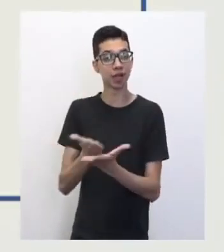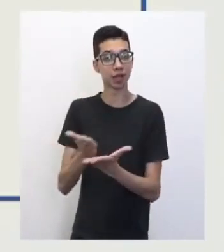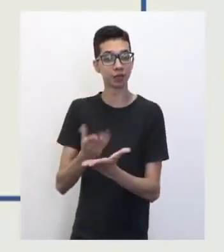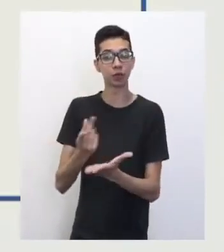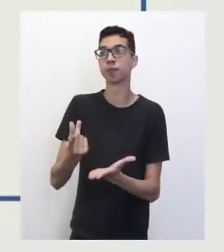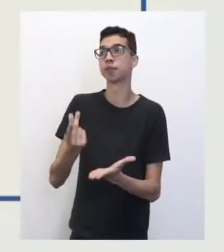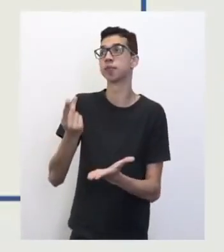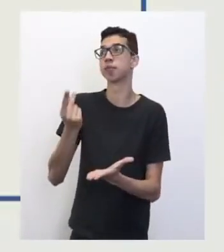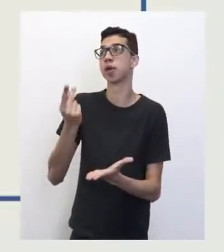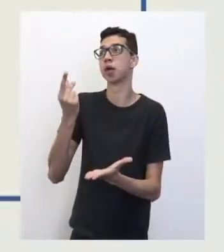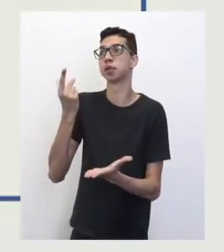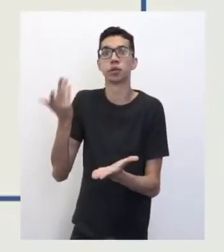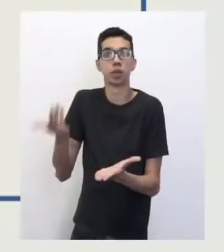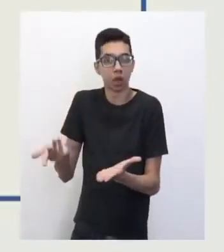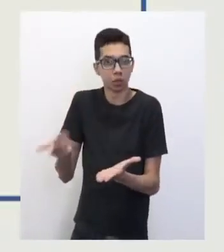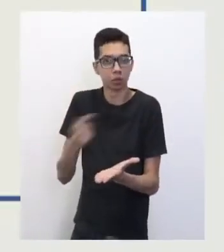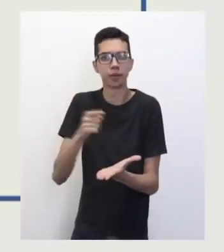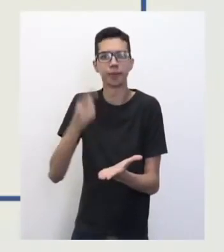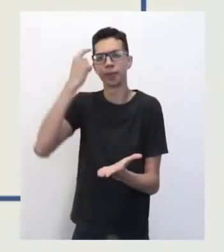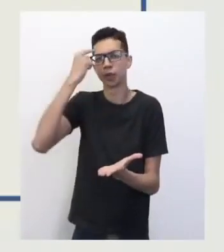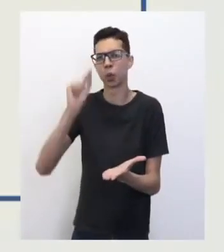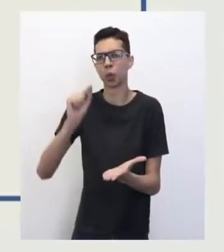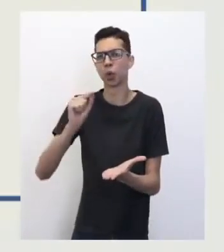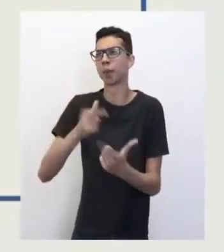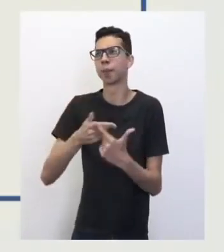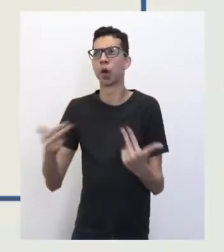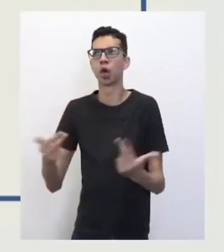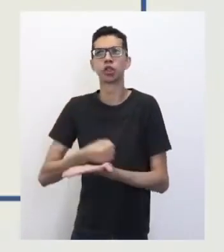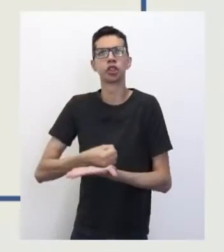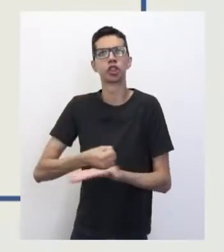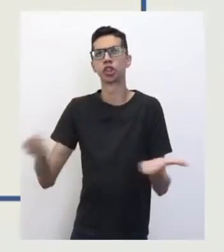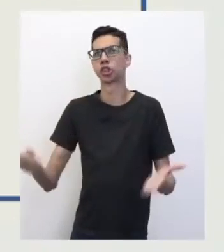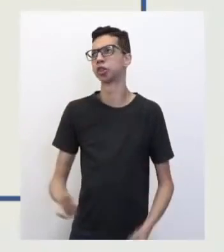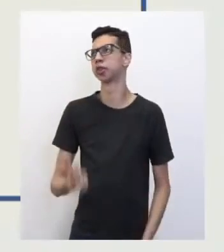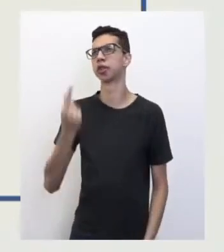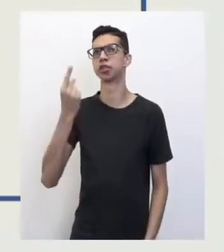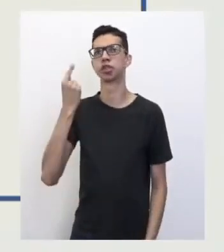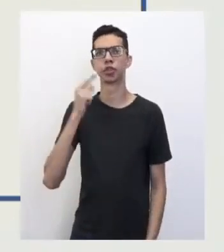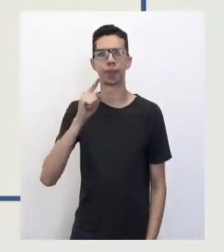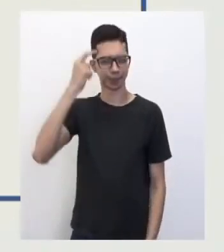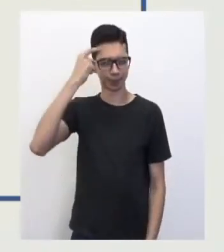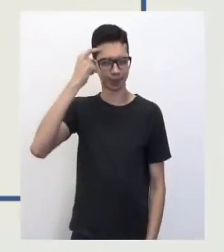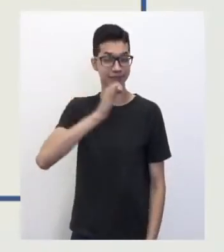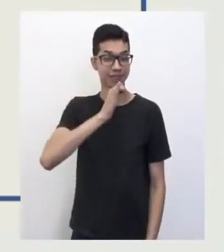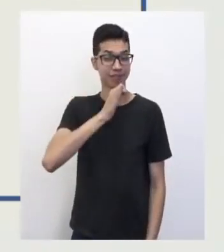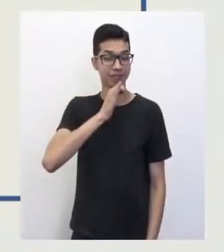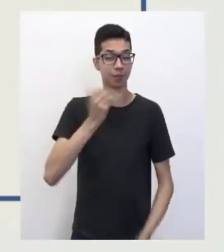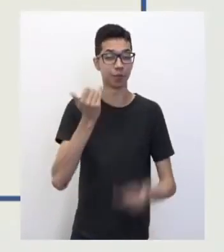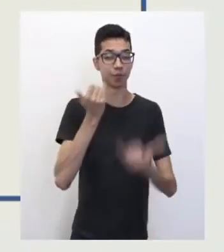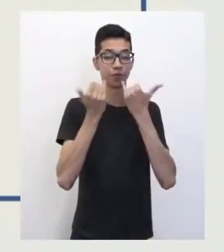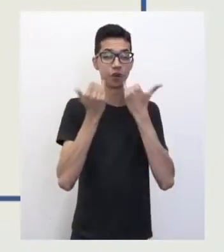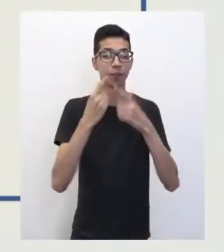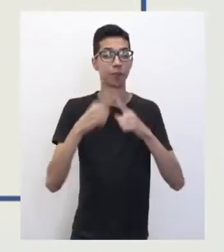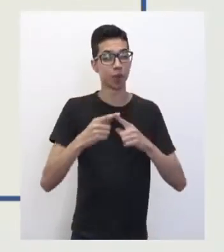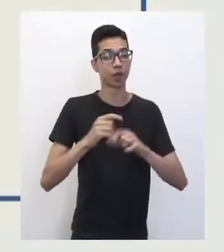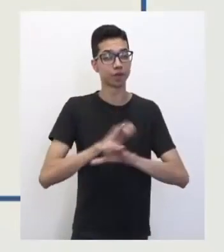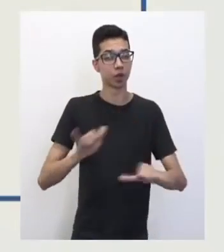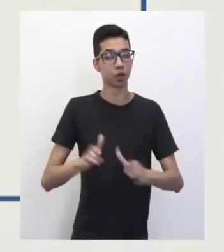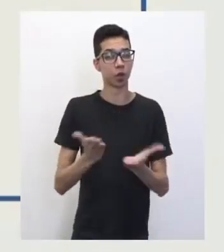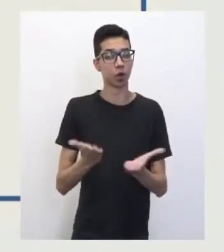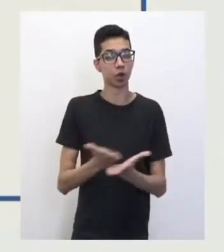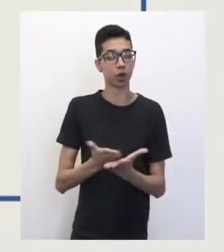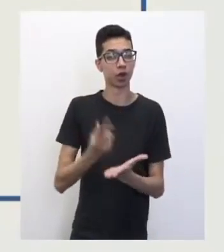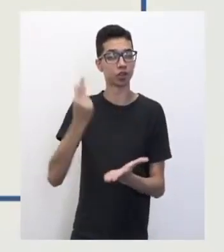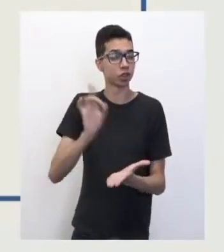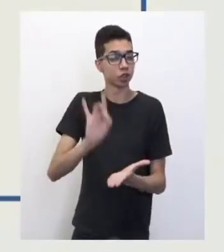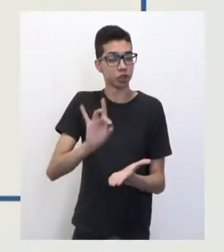tempo, ele poderia ser enxergado como algo ultrapassado. Então, afinal, eu tenho a internet com milhões de